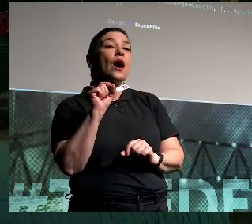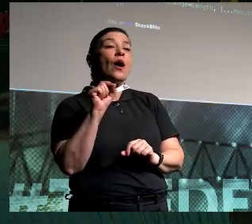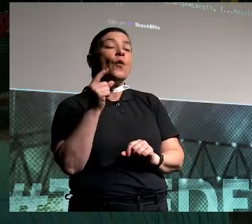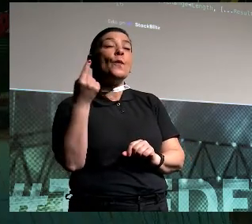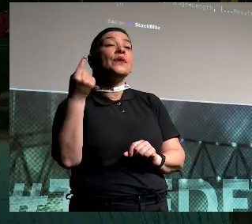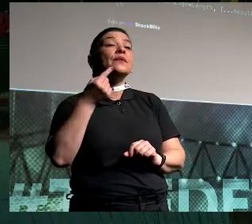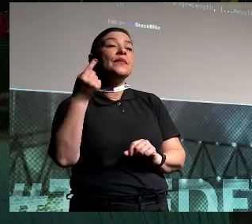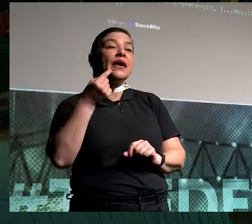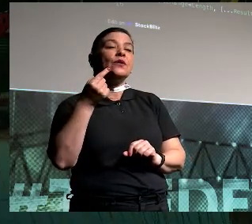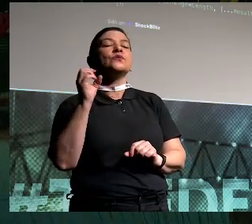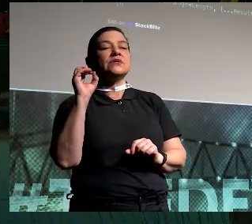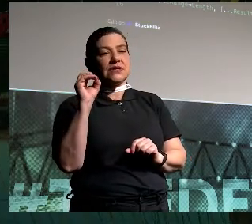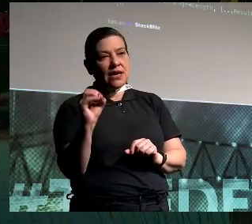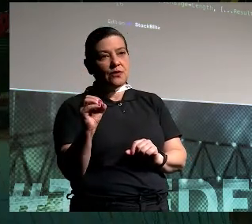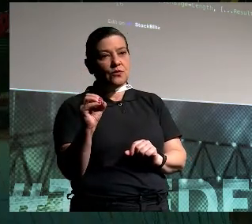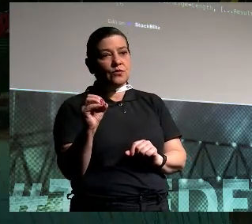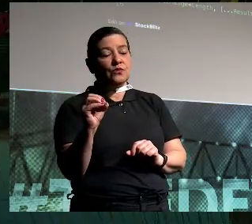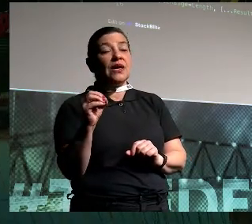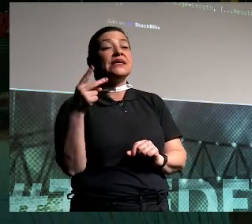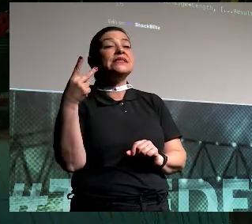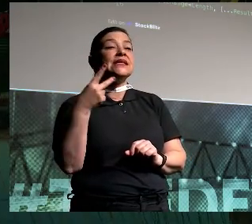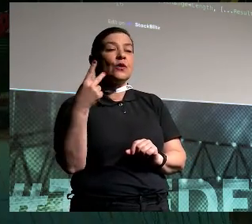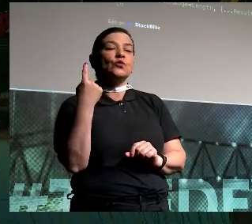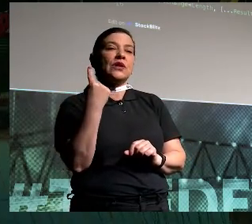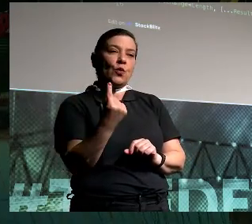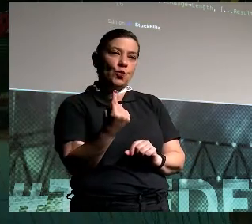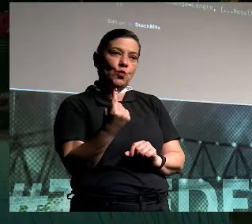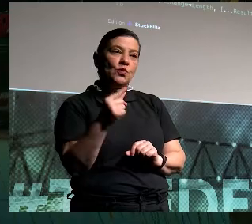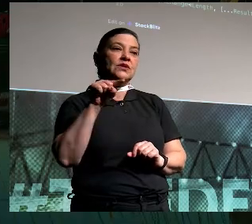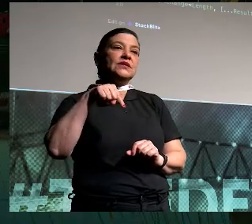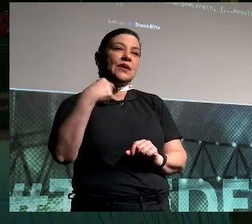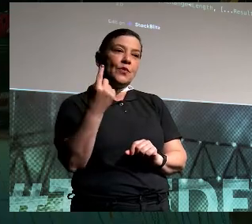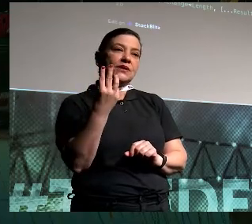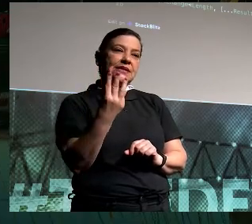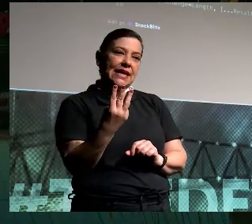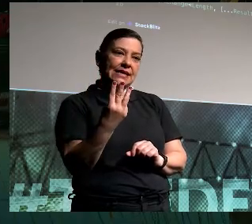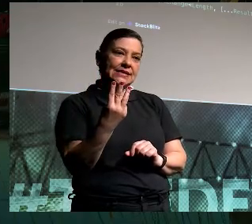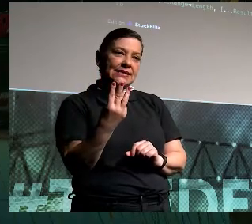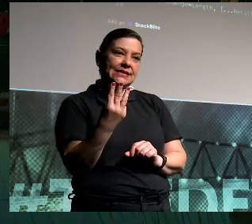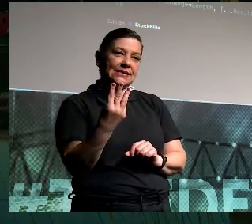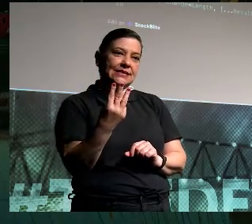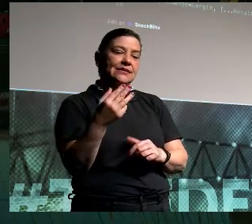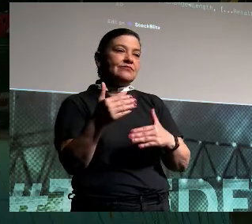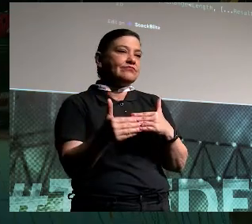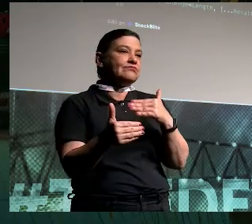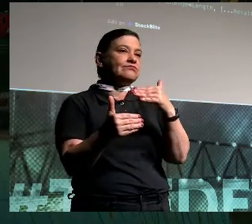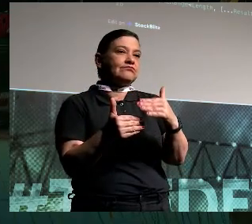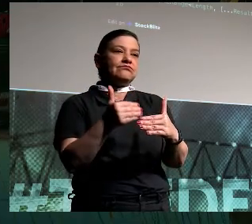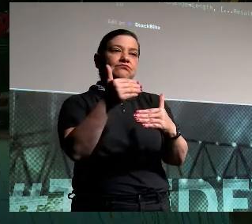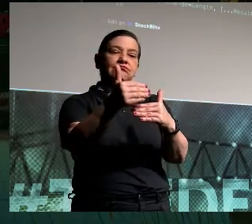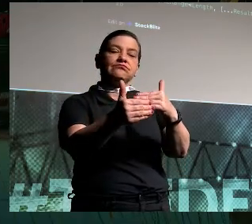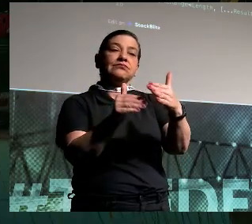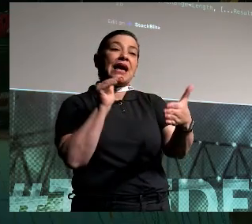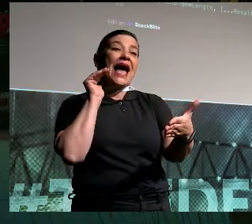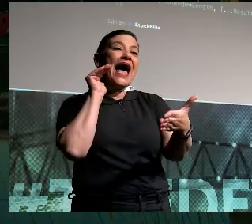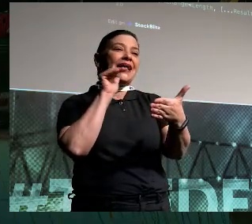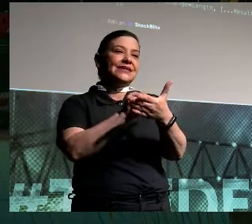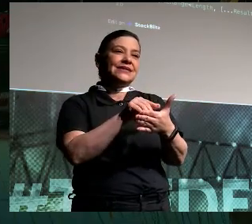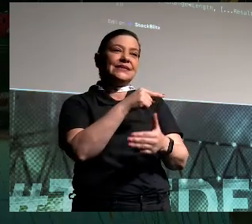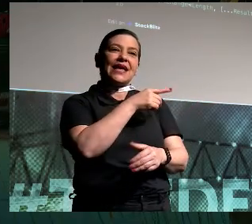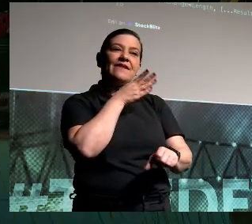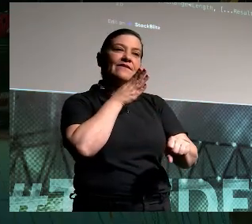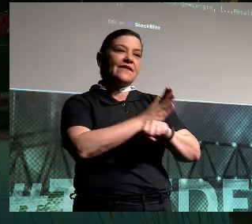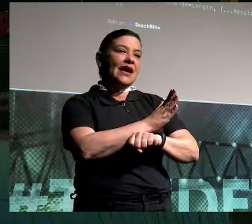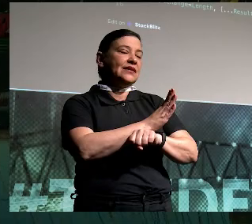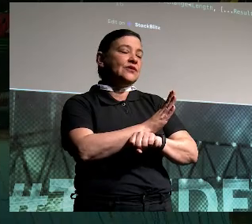vez? 0. Qual que vai ser da segunda? 1. Depois, 3. E ele vai fazer isso até que esse cara aqui seja válido, e ele